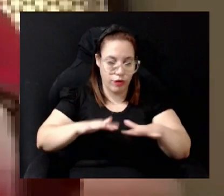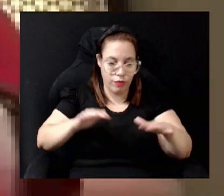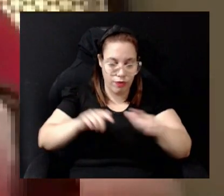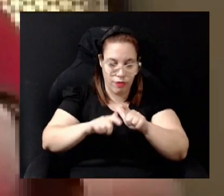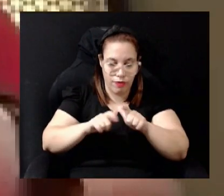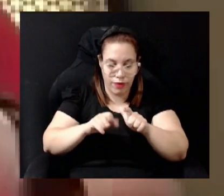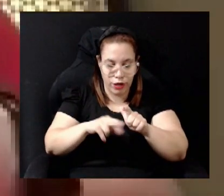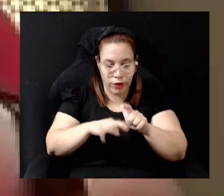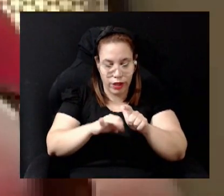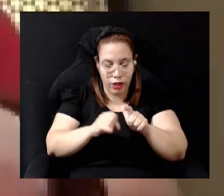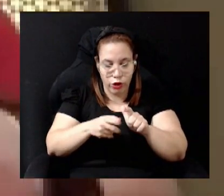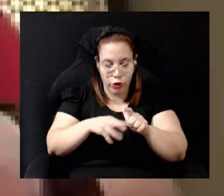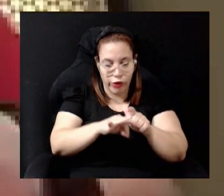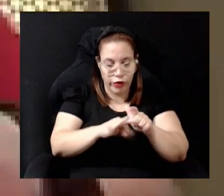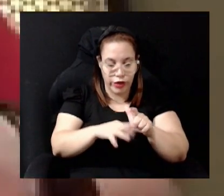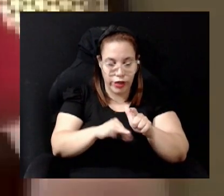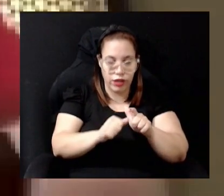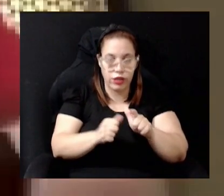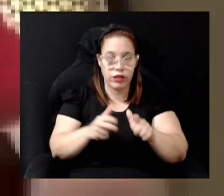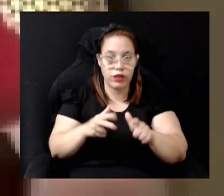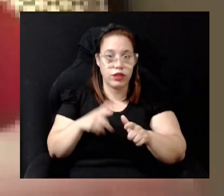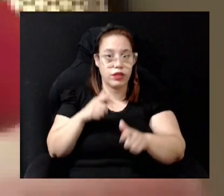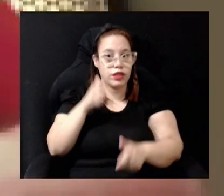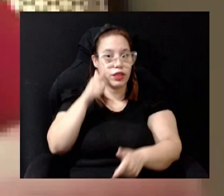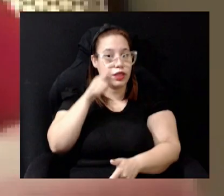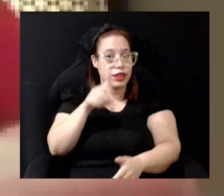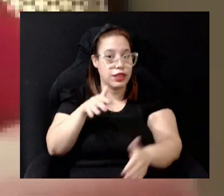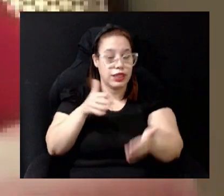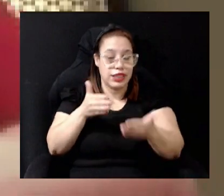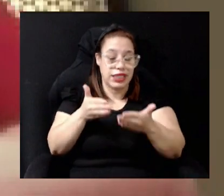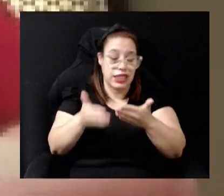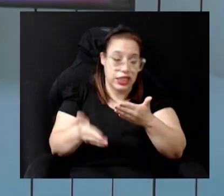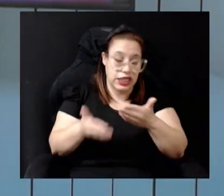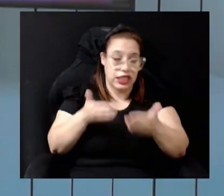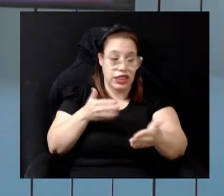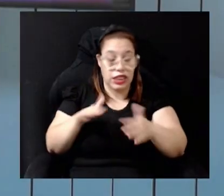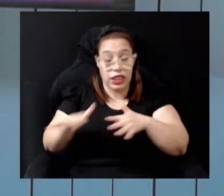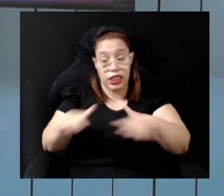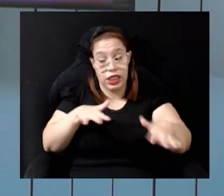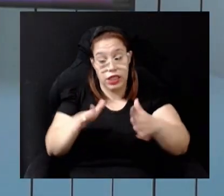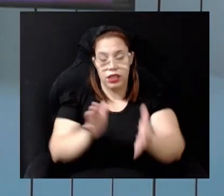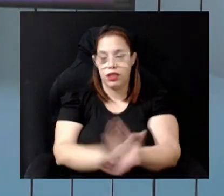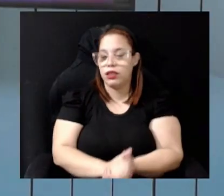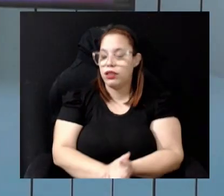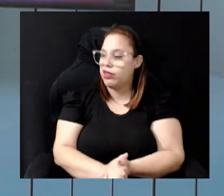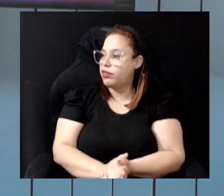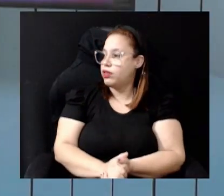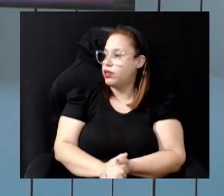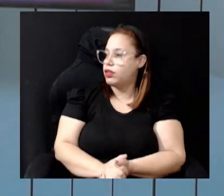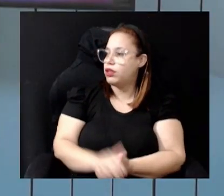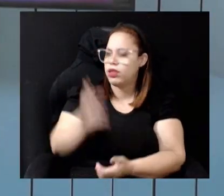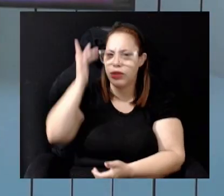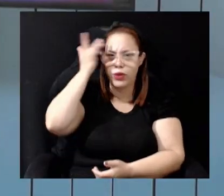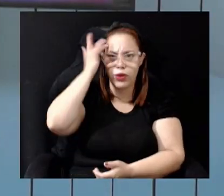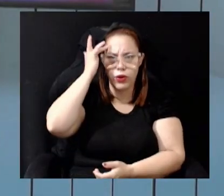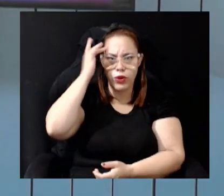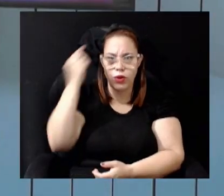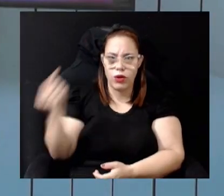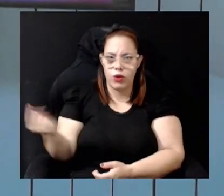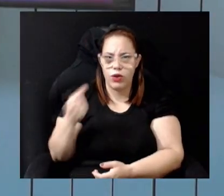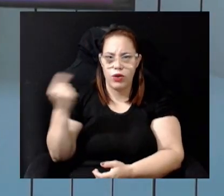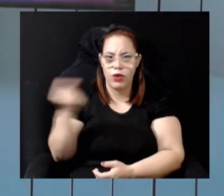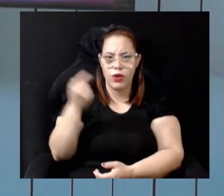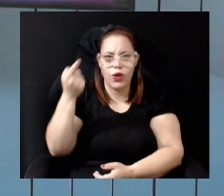ele começa a ficar mais estabilizado naquela área. Acho que todo mundo formou um furacão na própria mente